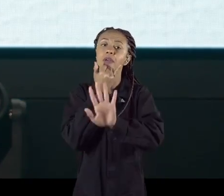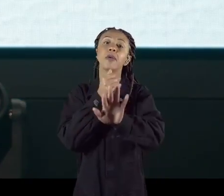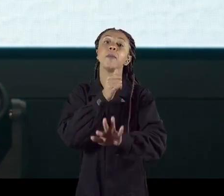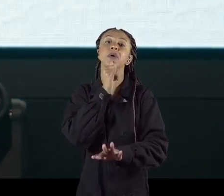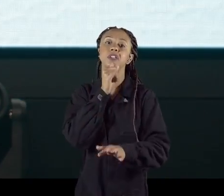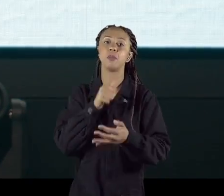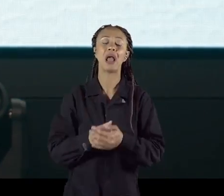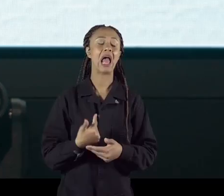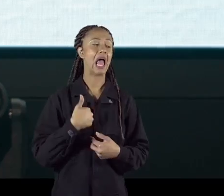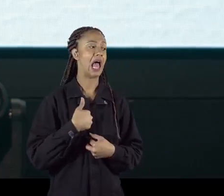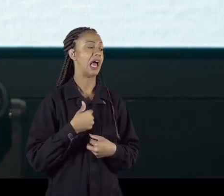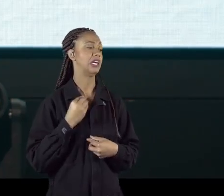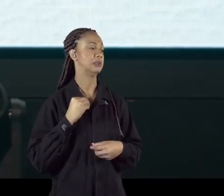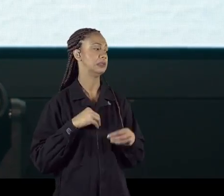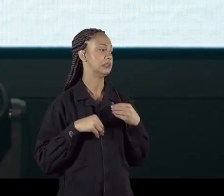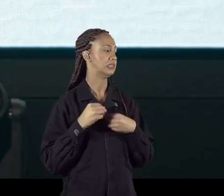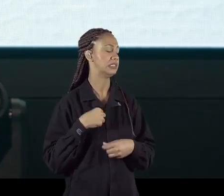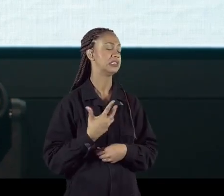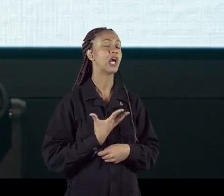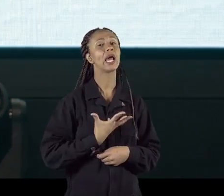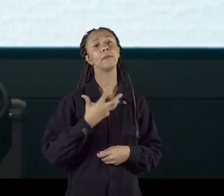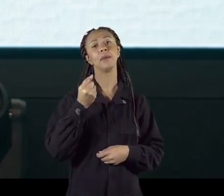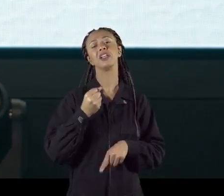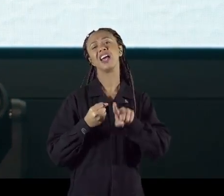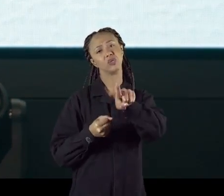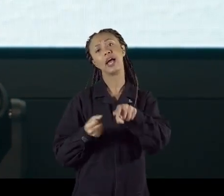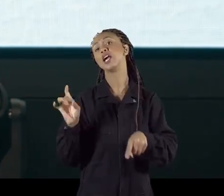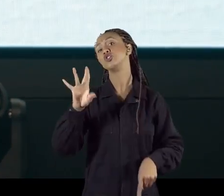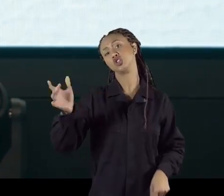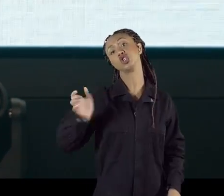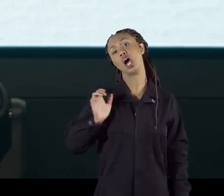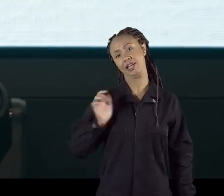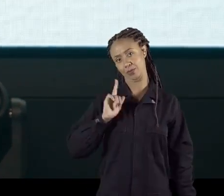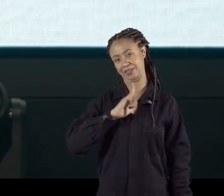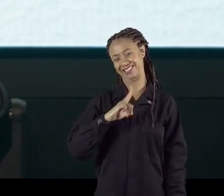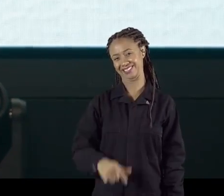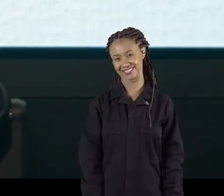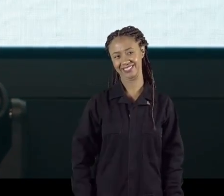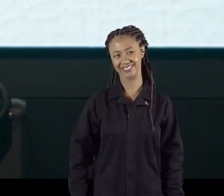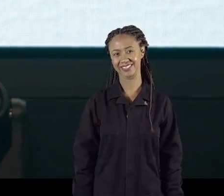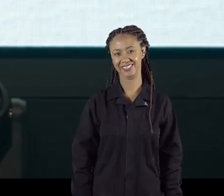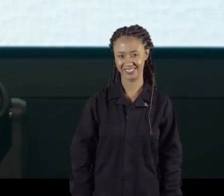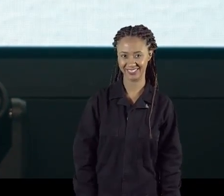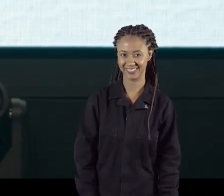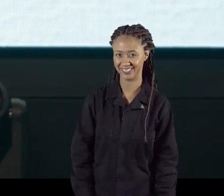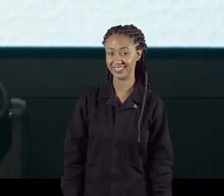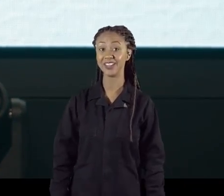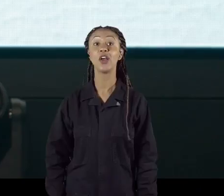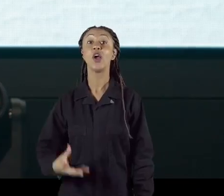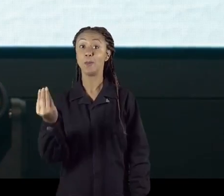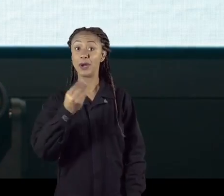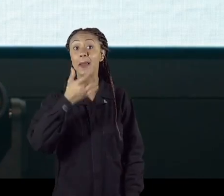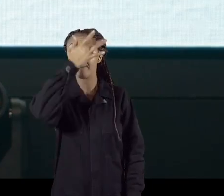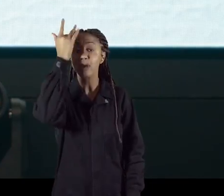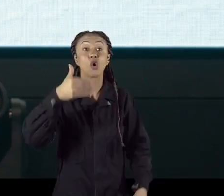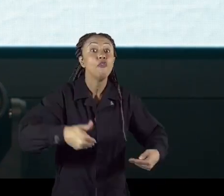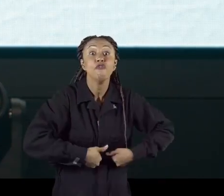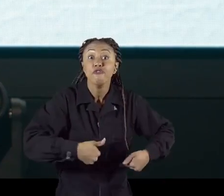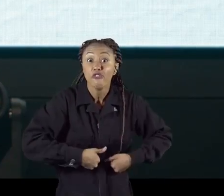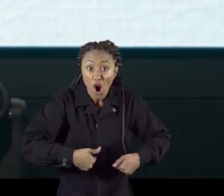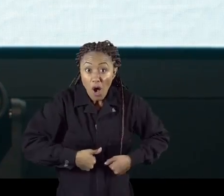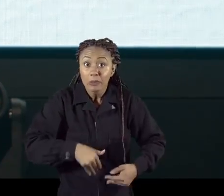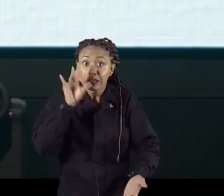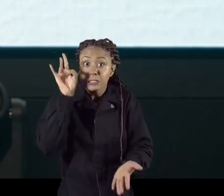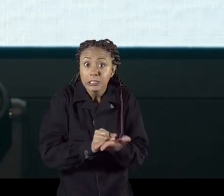deprimido Quero me matar você cor de rico eu tô cara que tá morrendo de fome